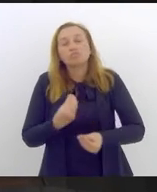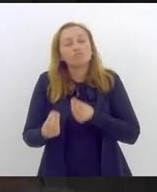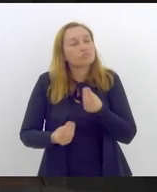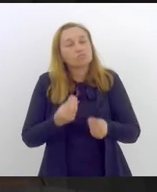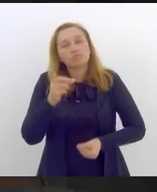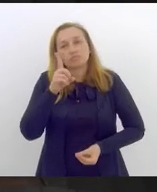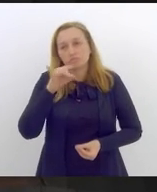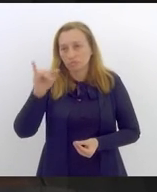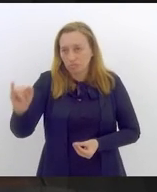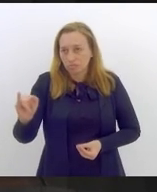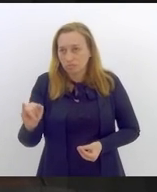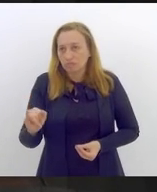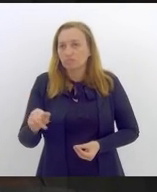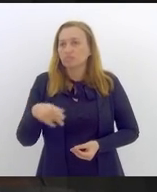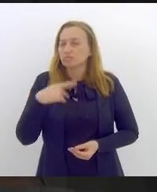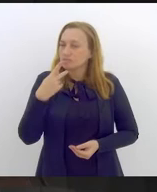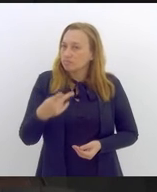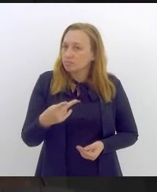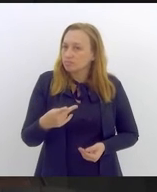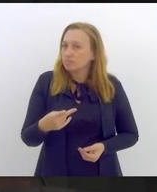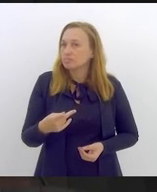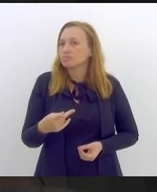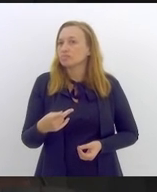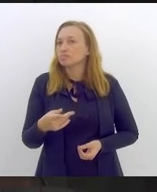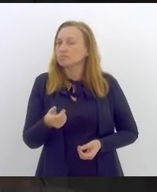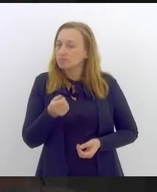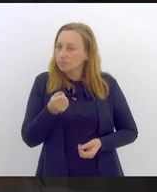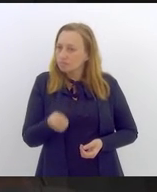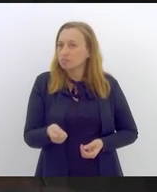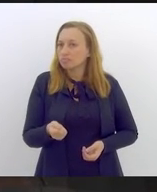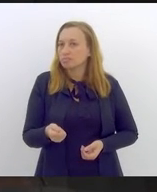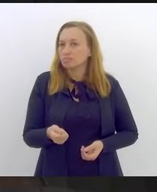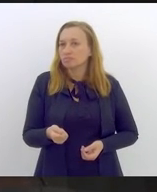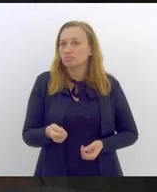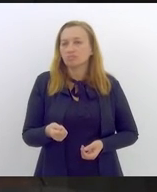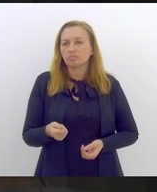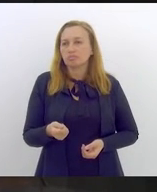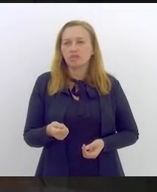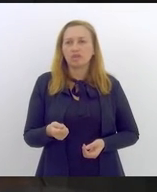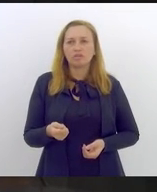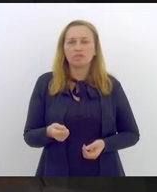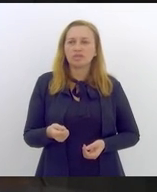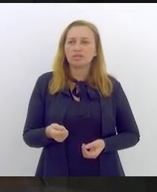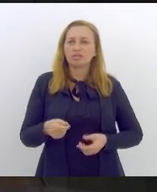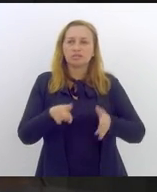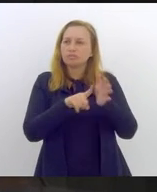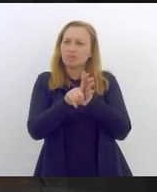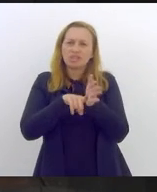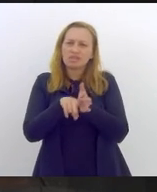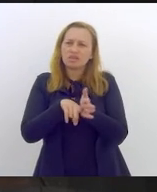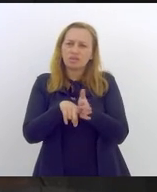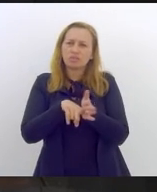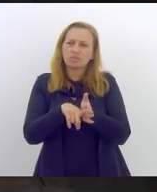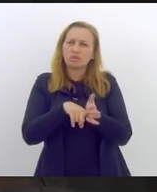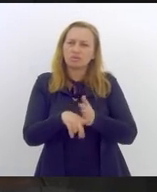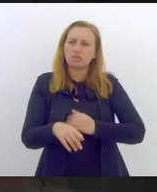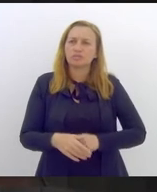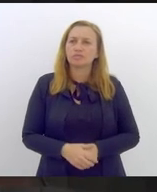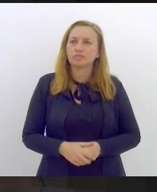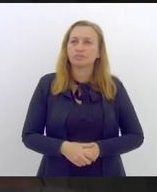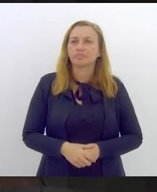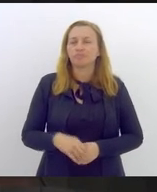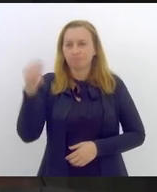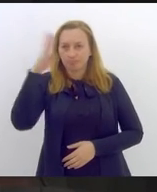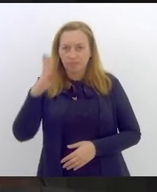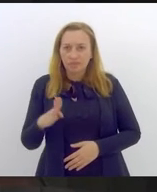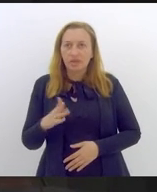fazia afirmações muito categóricas sobre suas posições e sobre suas análises a respeito da sociedade brasileira que eu quero